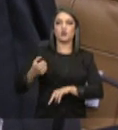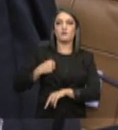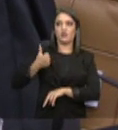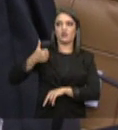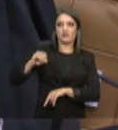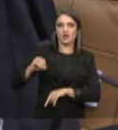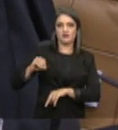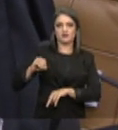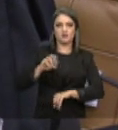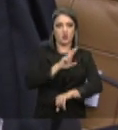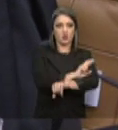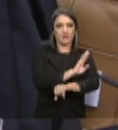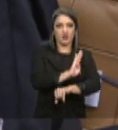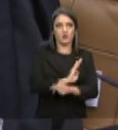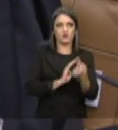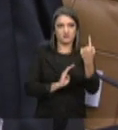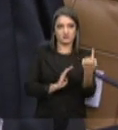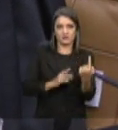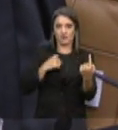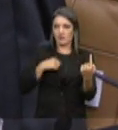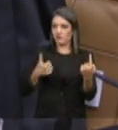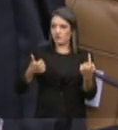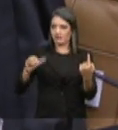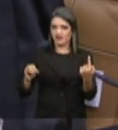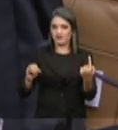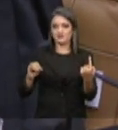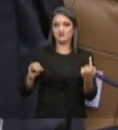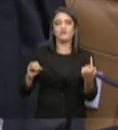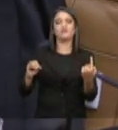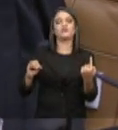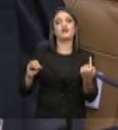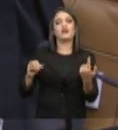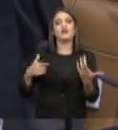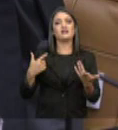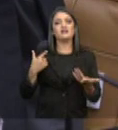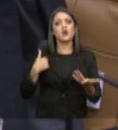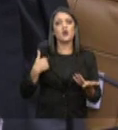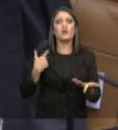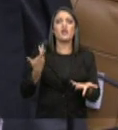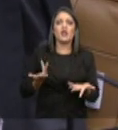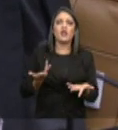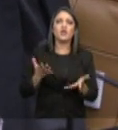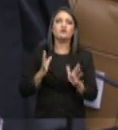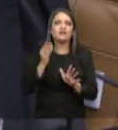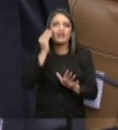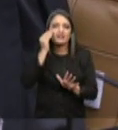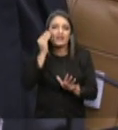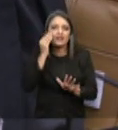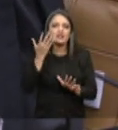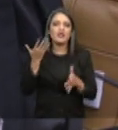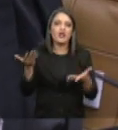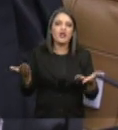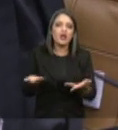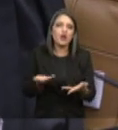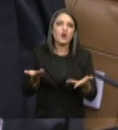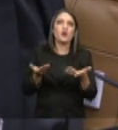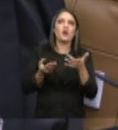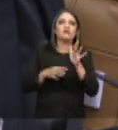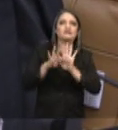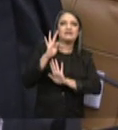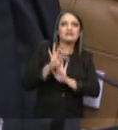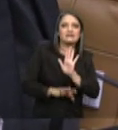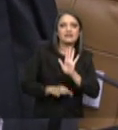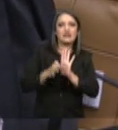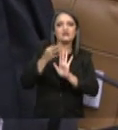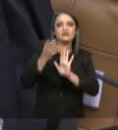patrono daquele posto que assumir em 2014 busquei aqui com essa circunscritas palavras